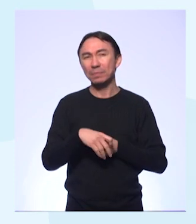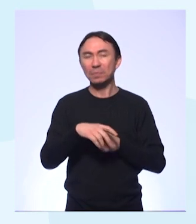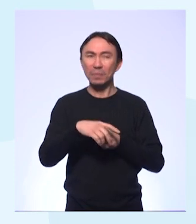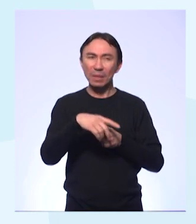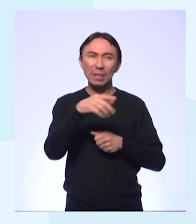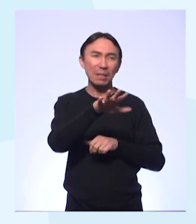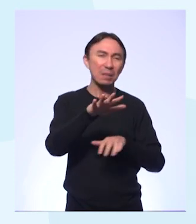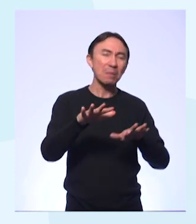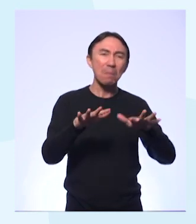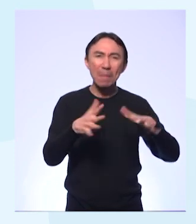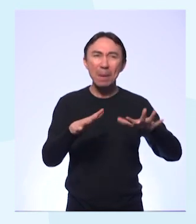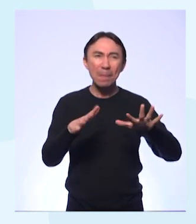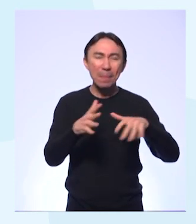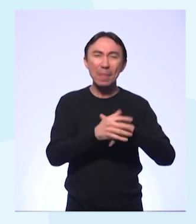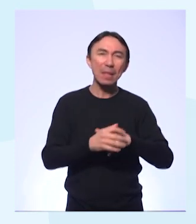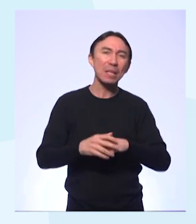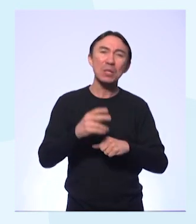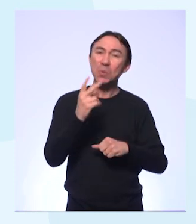água em torno de